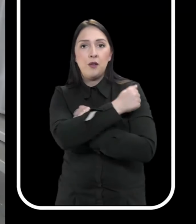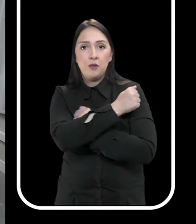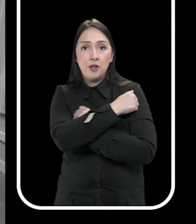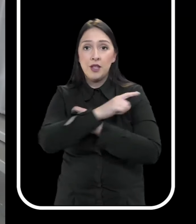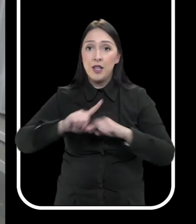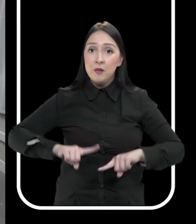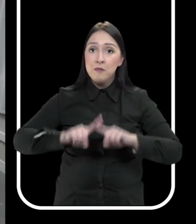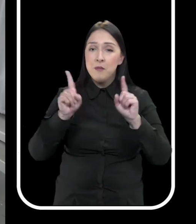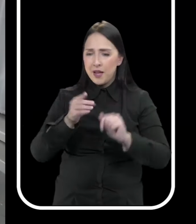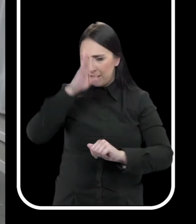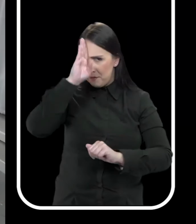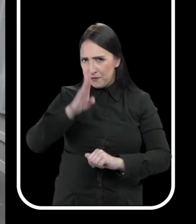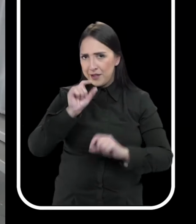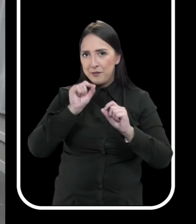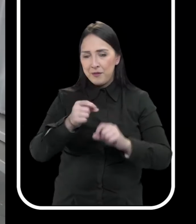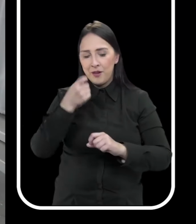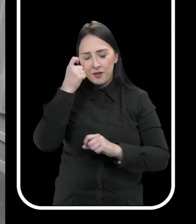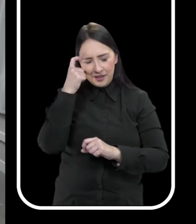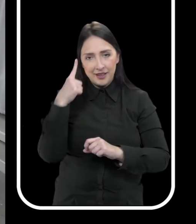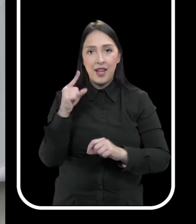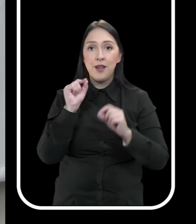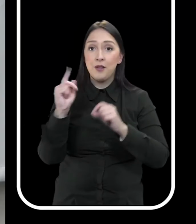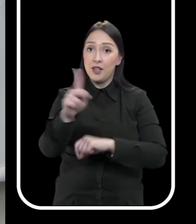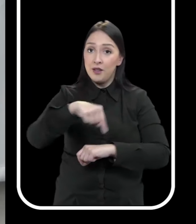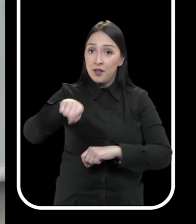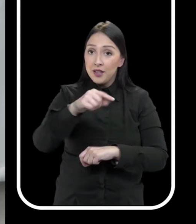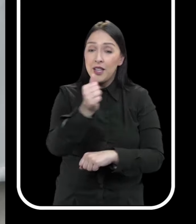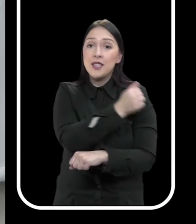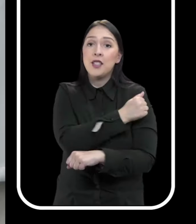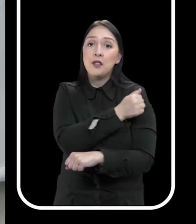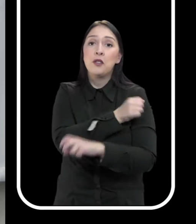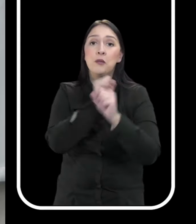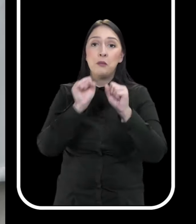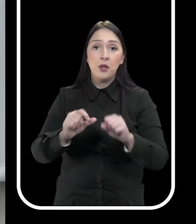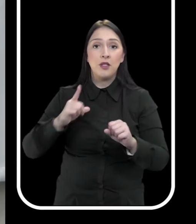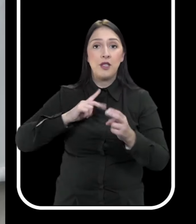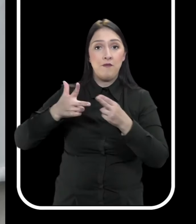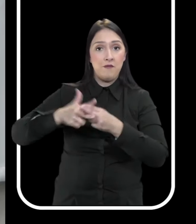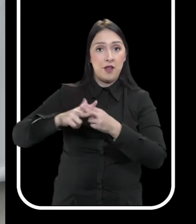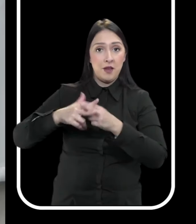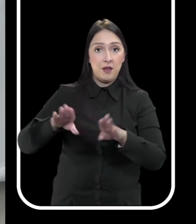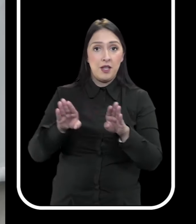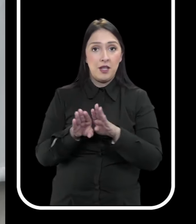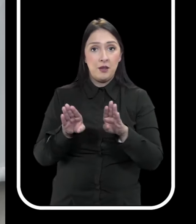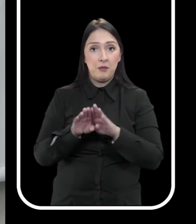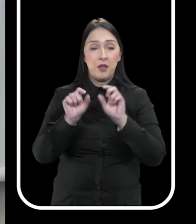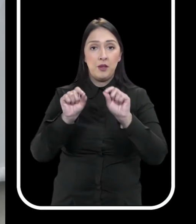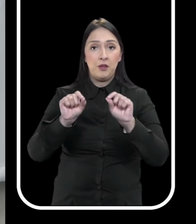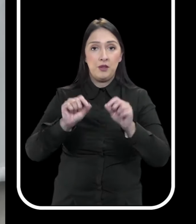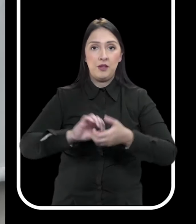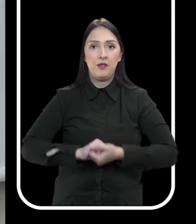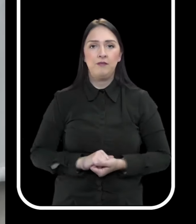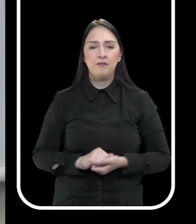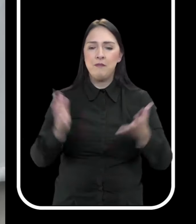aluno, mas a nossa intenção principal é que vocês, alunos, possam então levar essa ferramenta